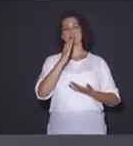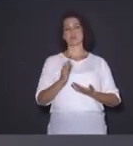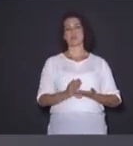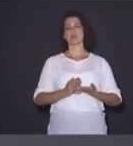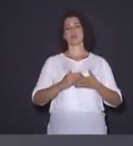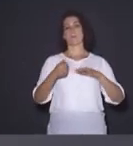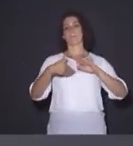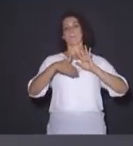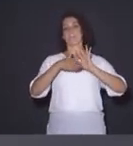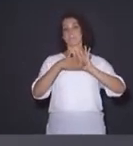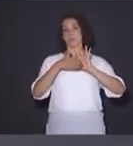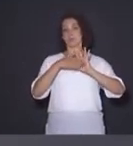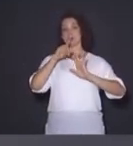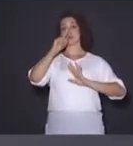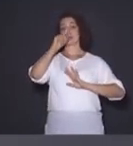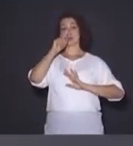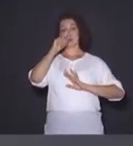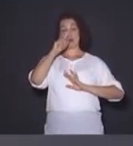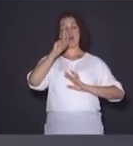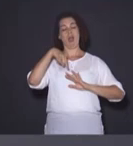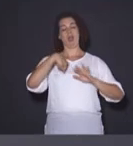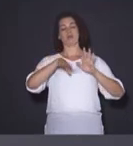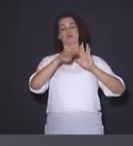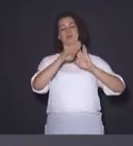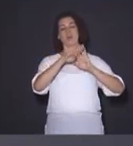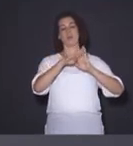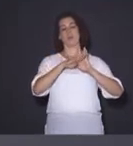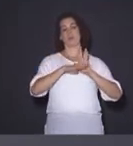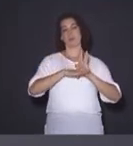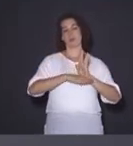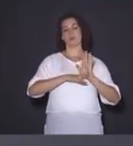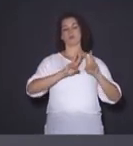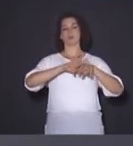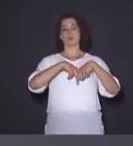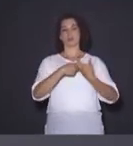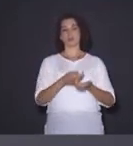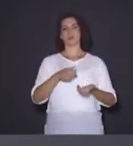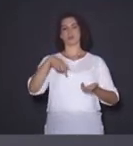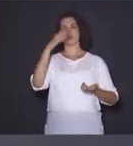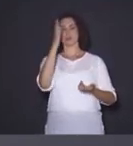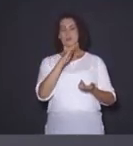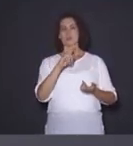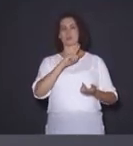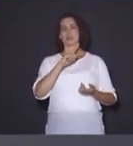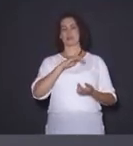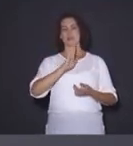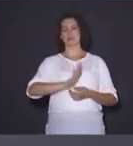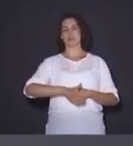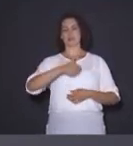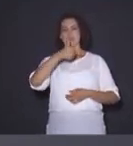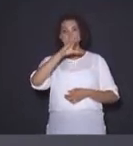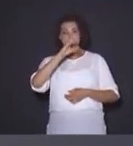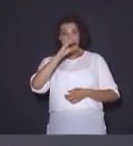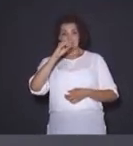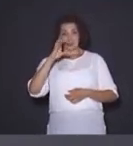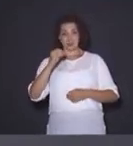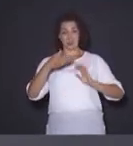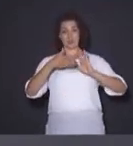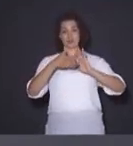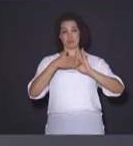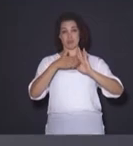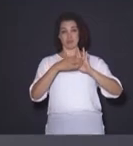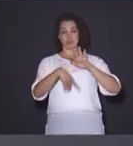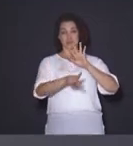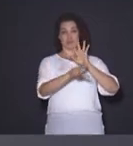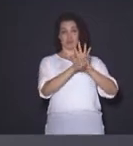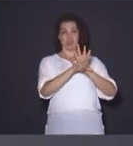ameaçador que na verdade é um programa porque no pré olímpico já existem mais de 100 projetos de lei que ameaçam de alguma forma a liberdade